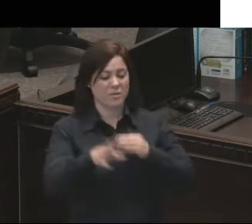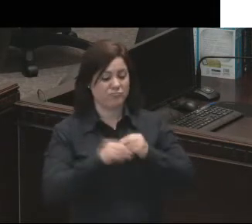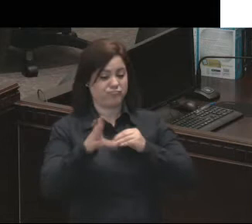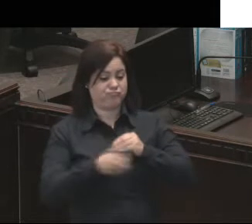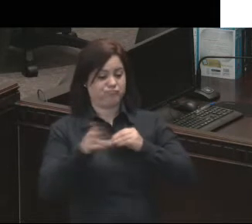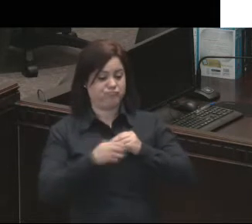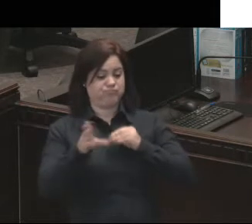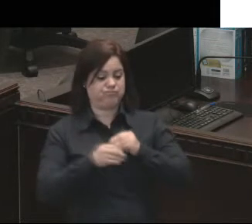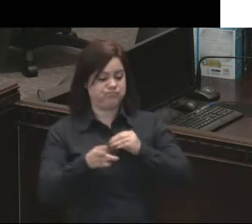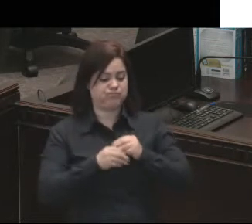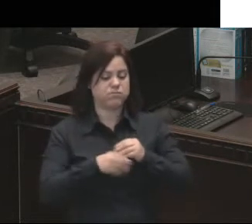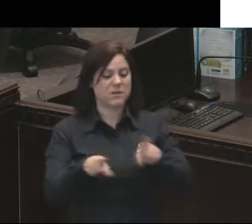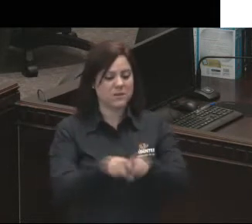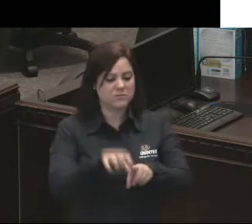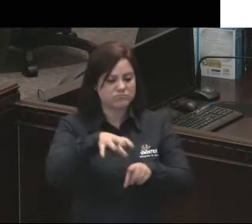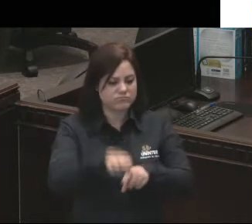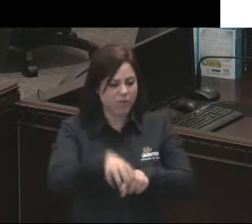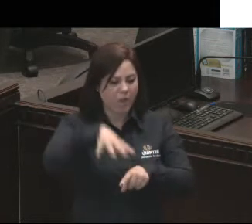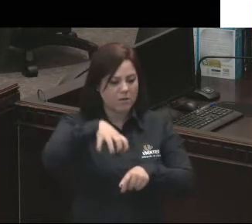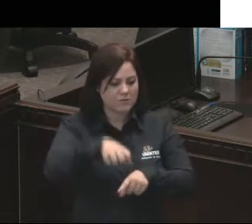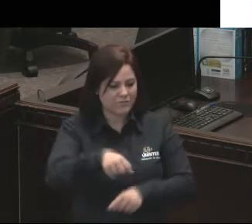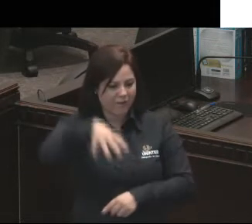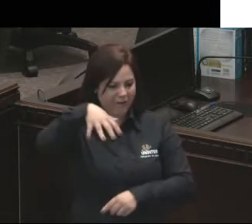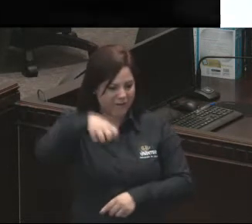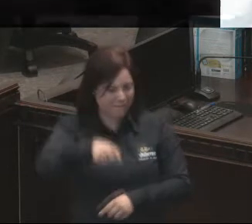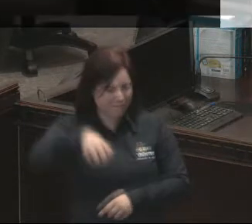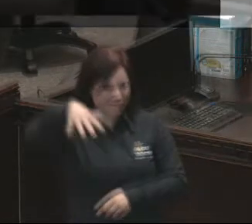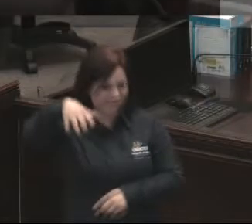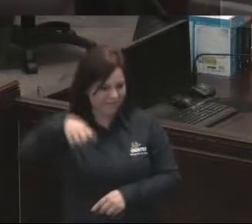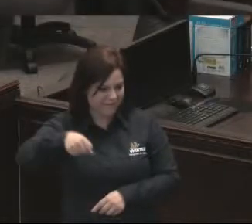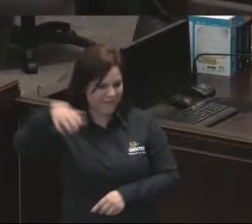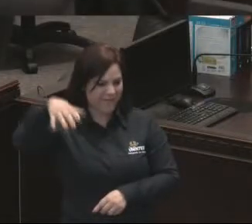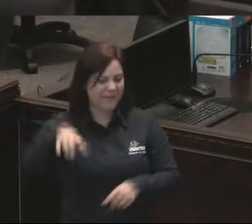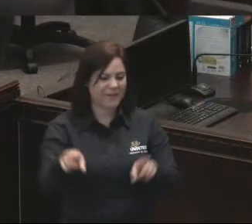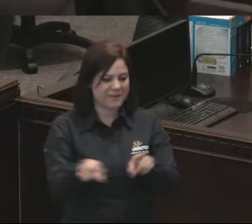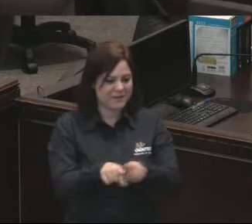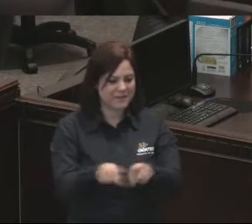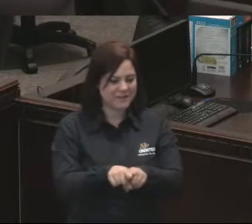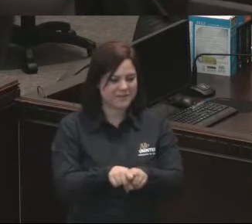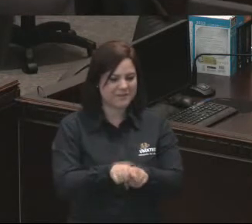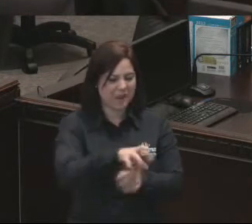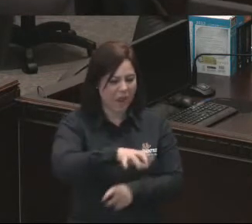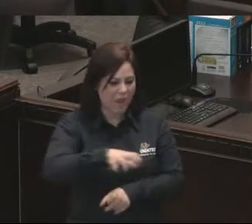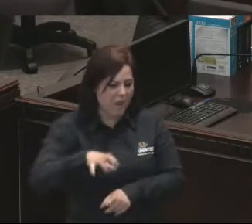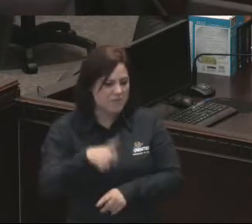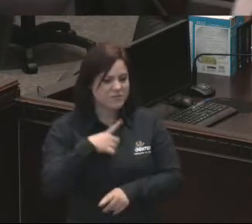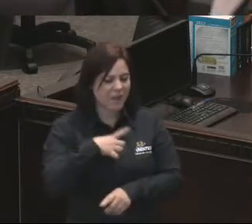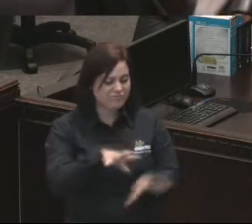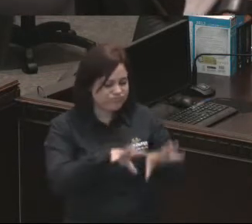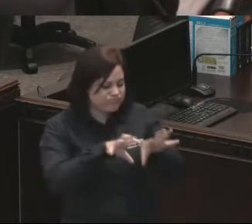os moluscos, mexilhão, que a gente também se alimenta, né, eles filtram,